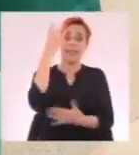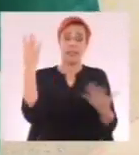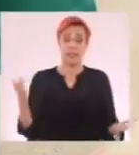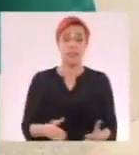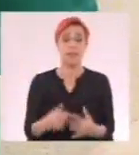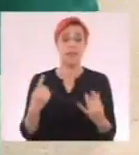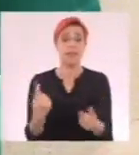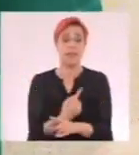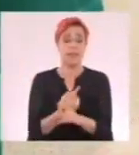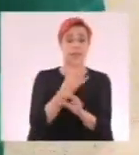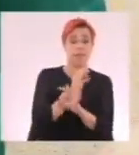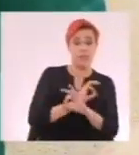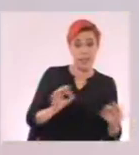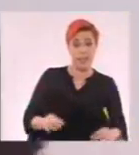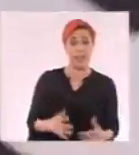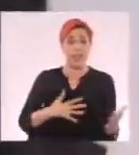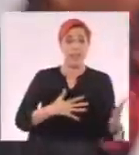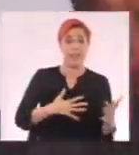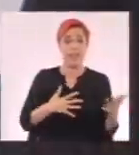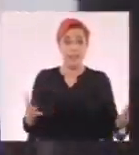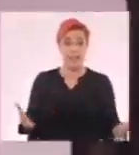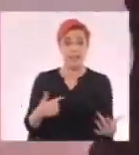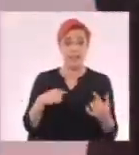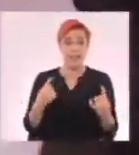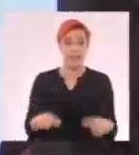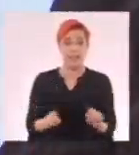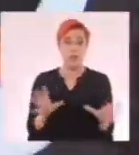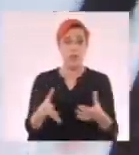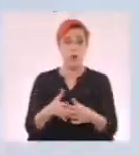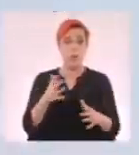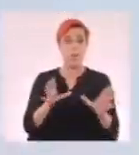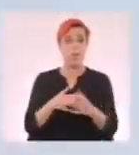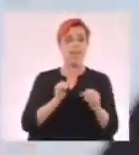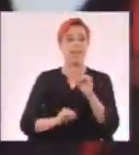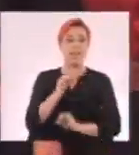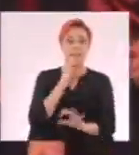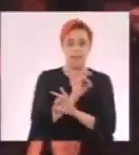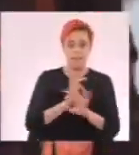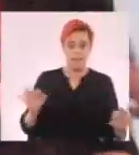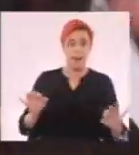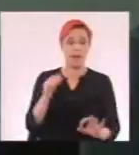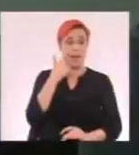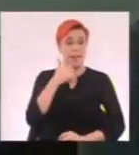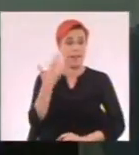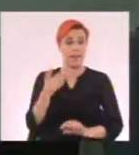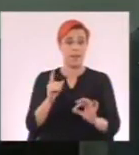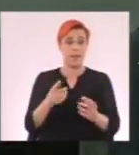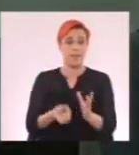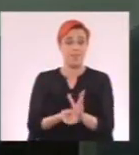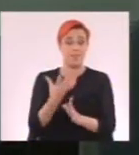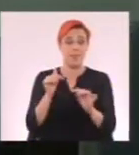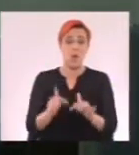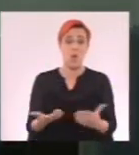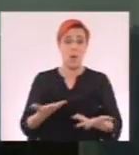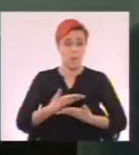divertidos, tem momentos fantásticos de dança. Nós temos também um grupo de baile maravilhoso, com bailarinos incríveis. Foi um bebé que nasceu